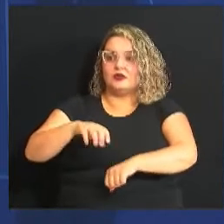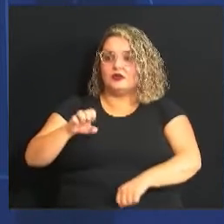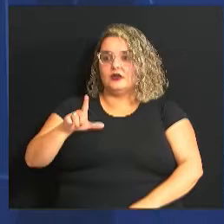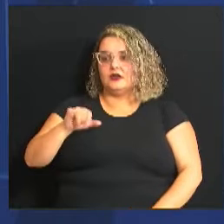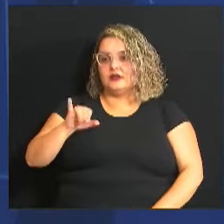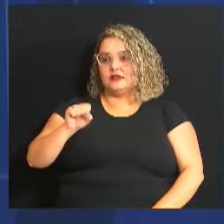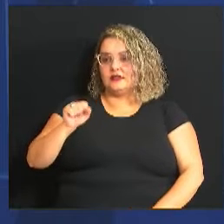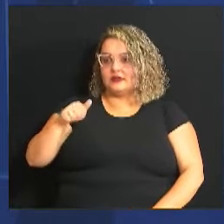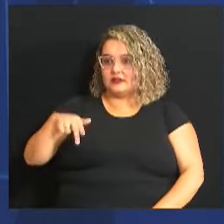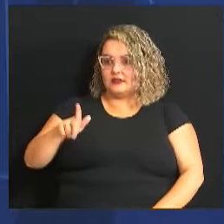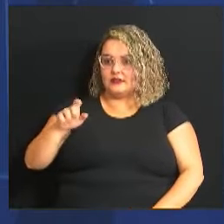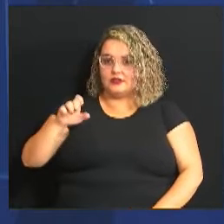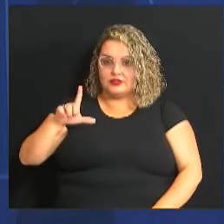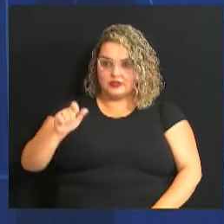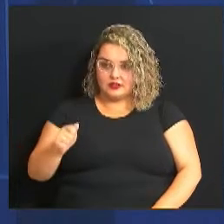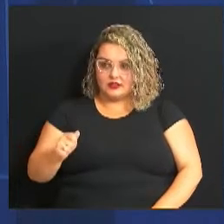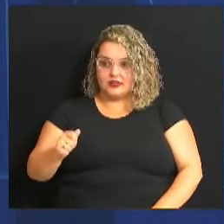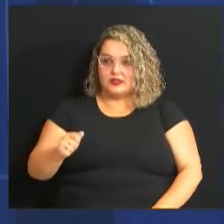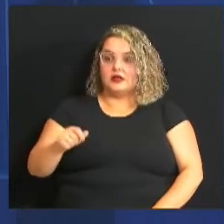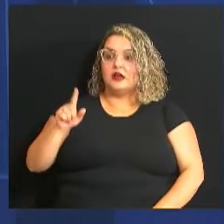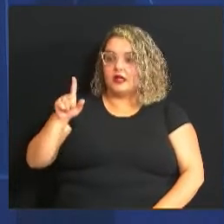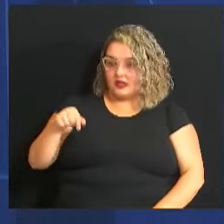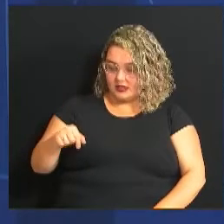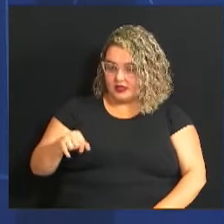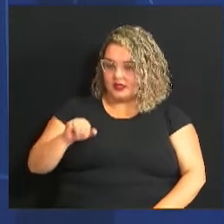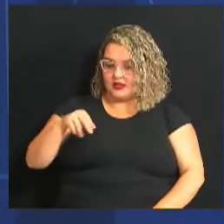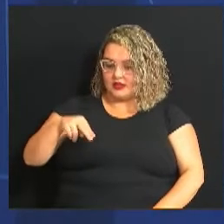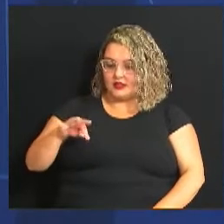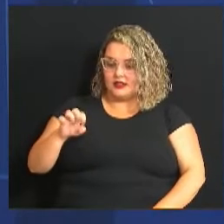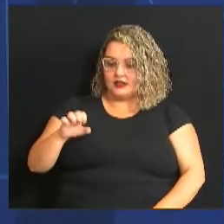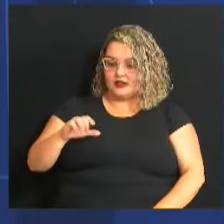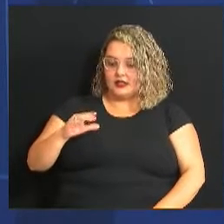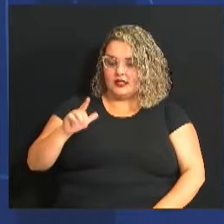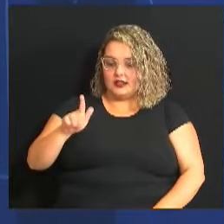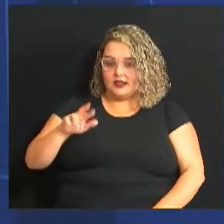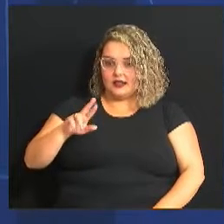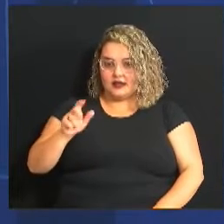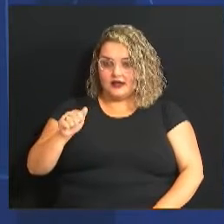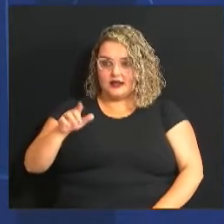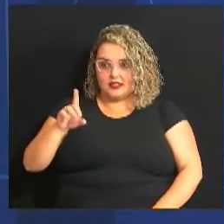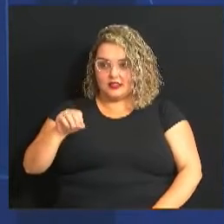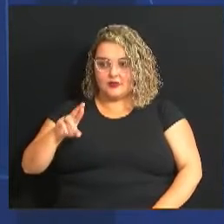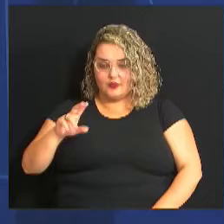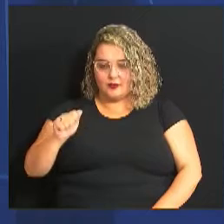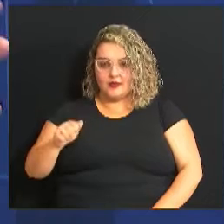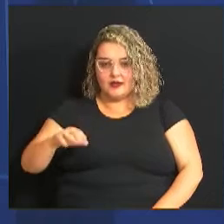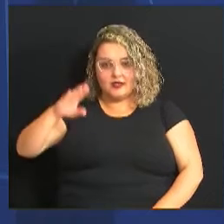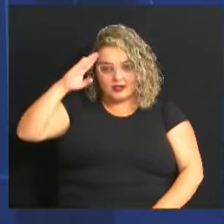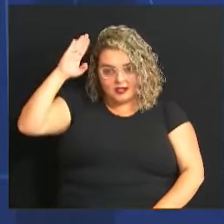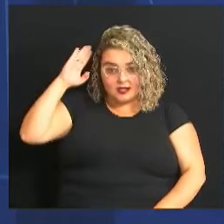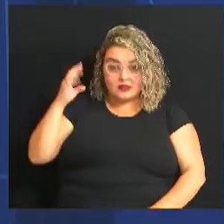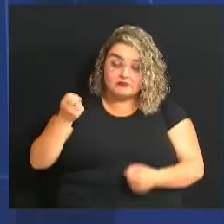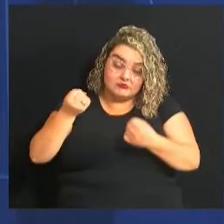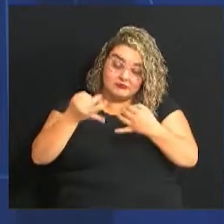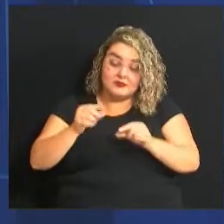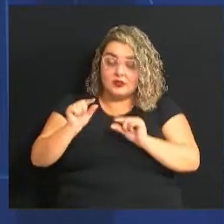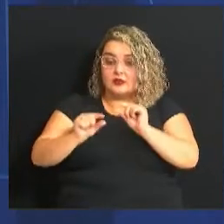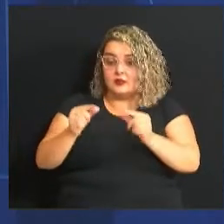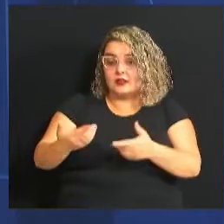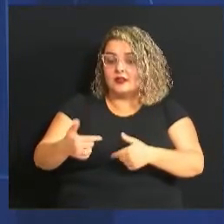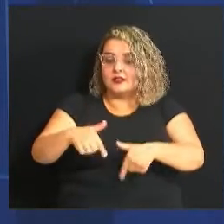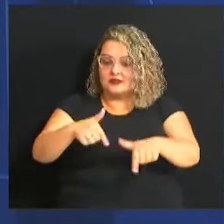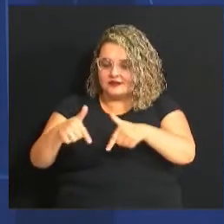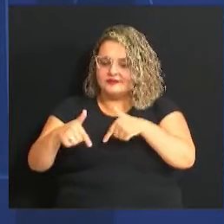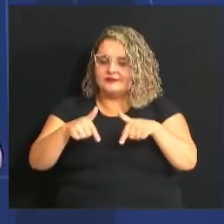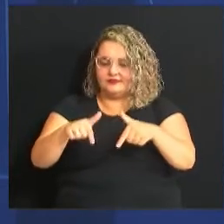Elisângela Rodrigues de Ávila, ela que é integradora acadêmica de graduação e pôde explicar um pouquinho este trabalho que